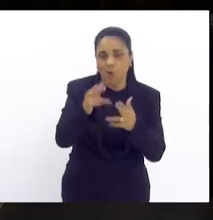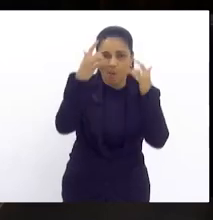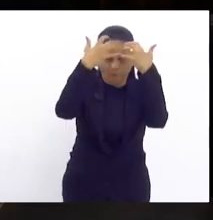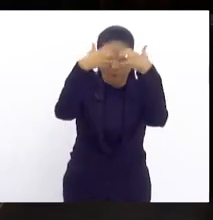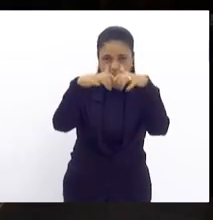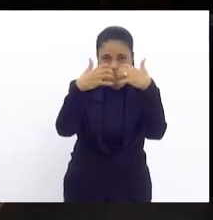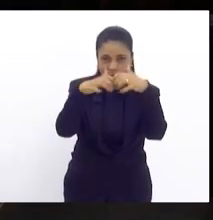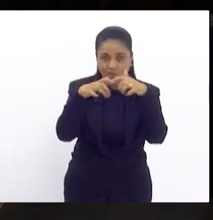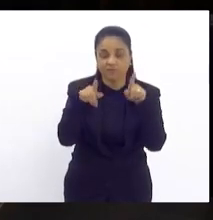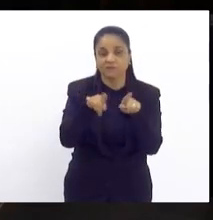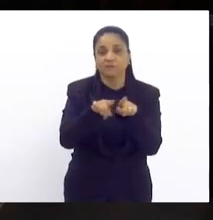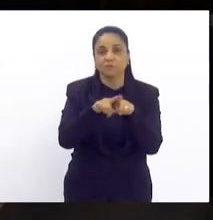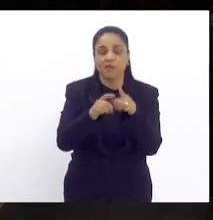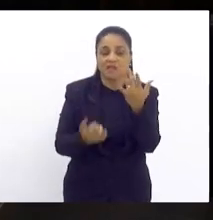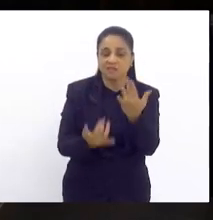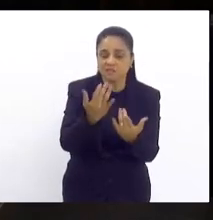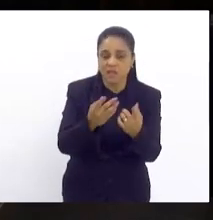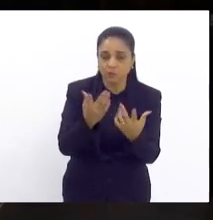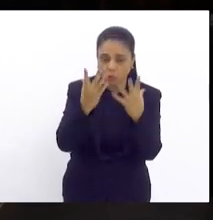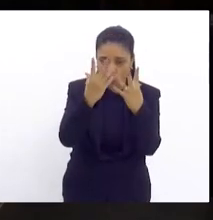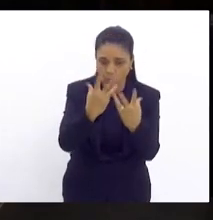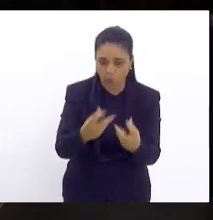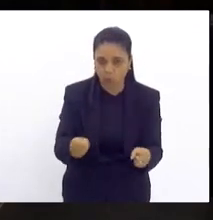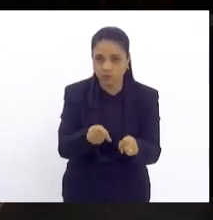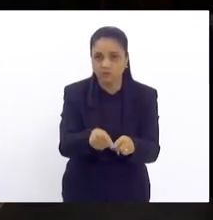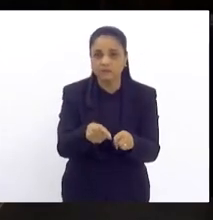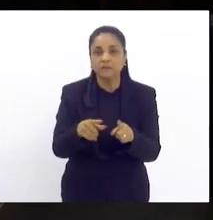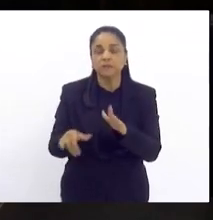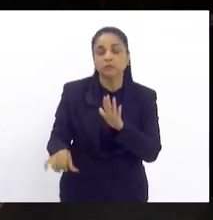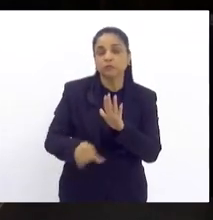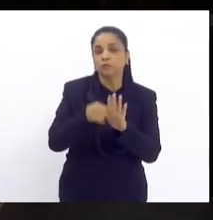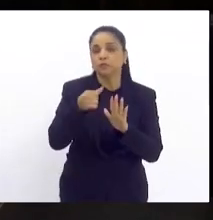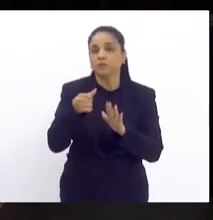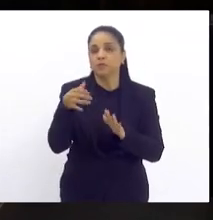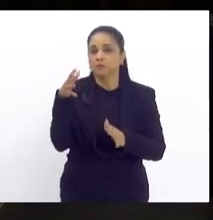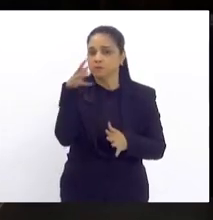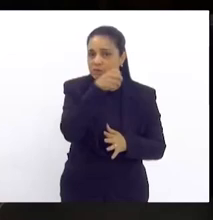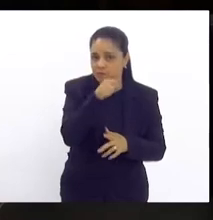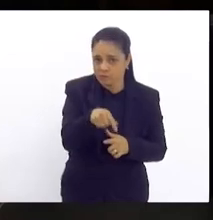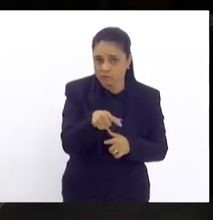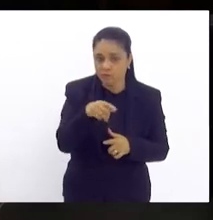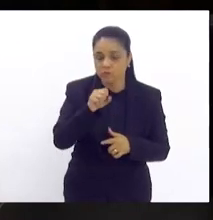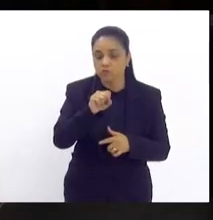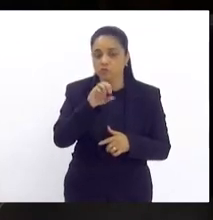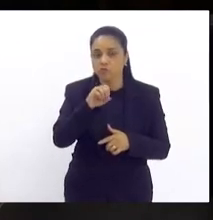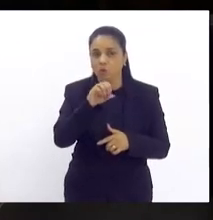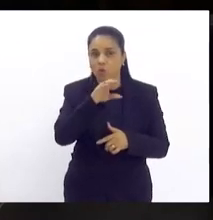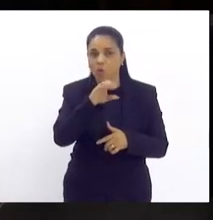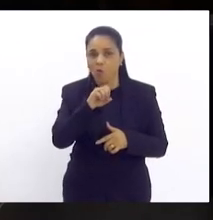a incêndios e a prestação de primeiros socorros, que nós fazemos com maestria.